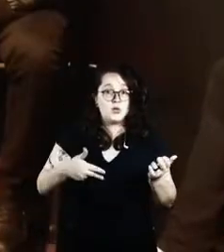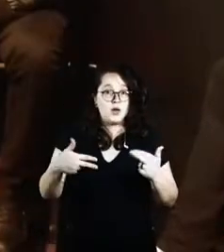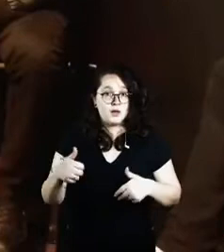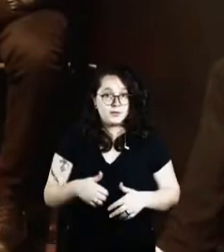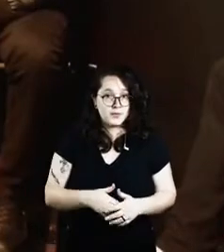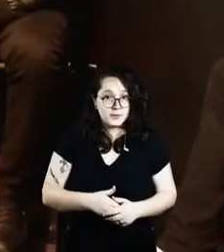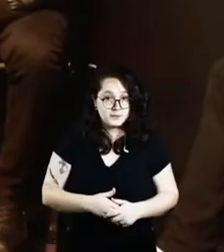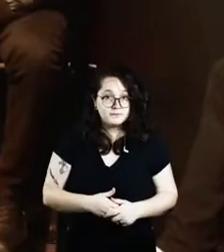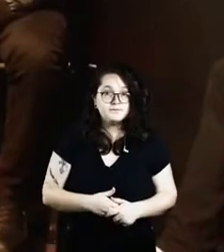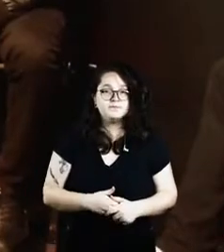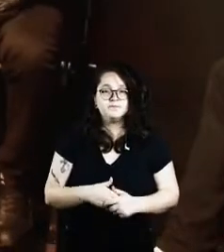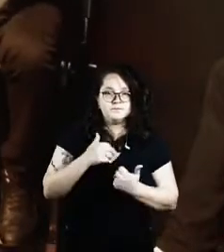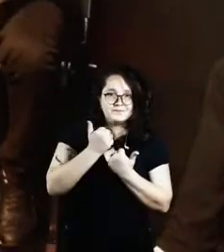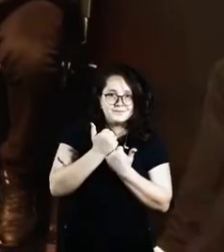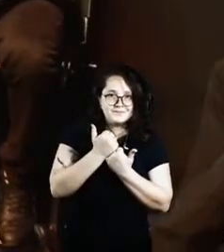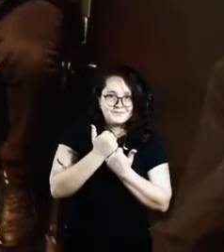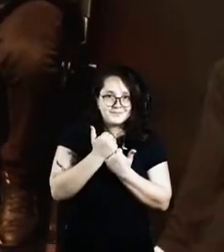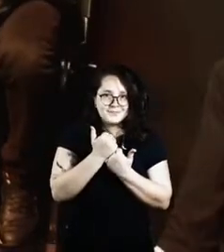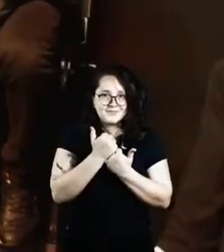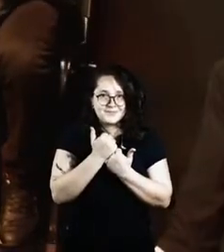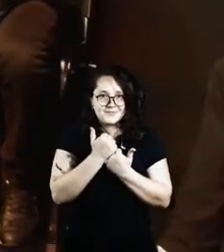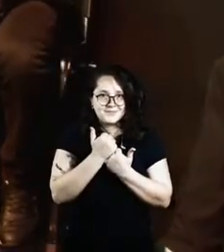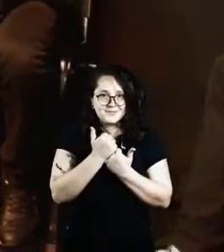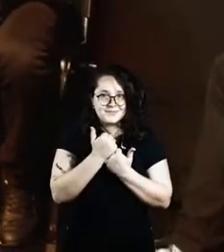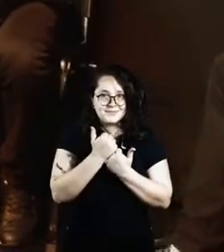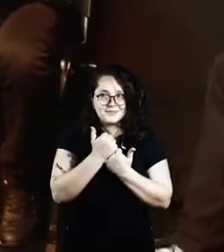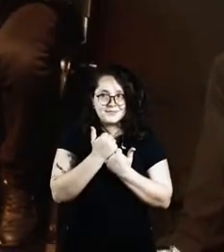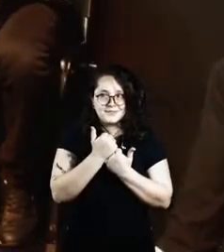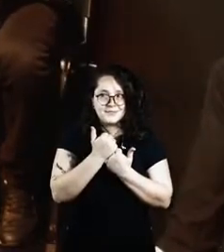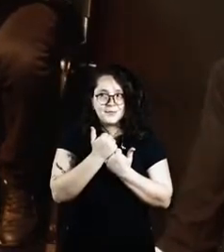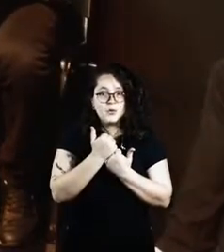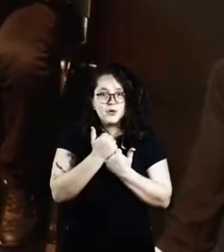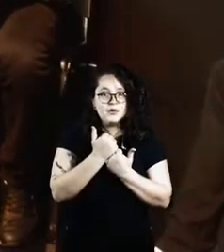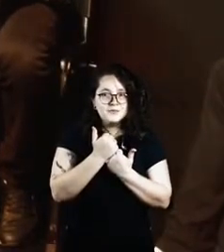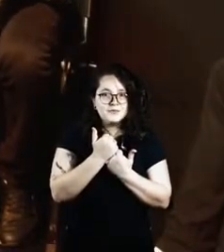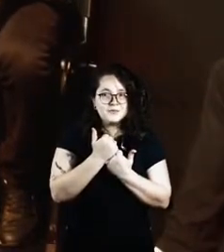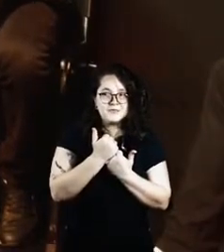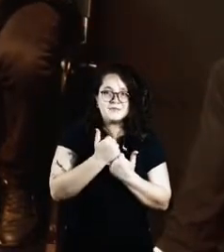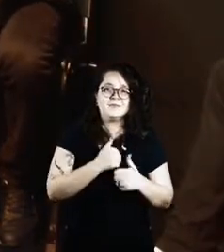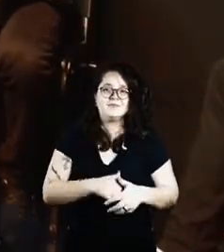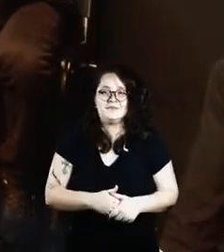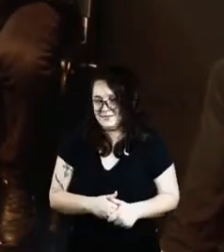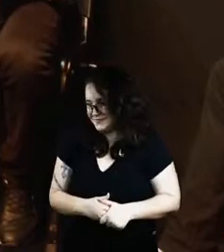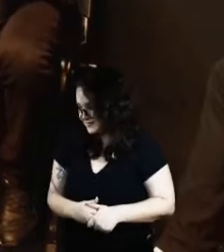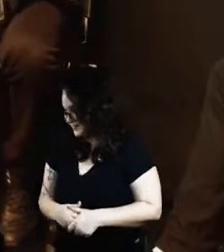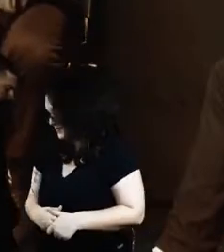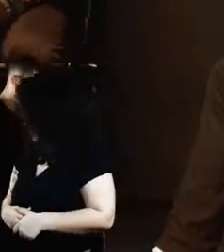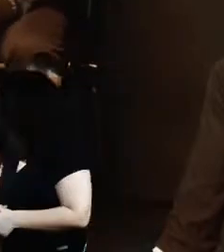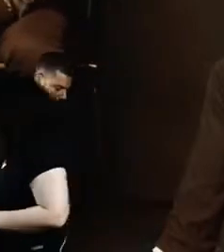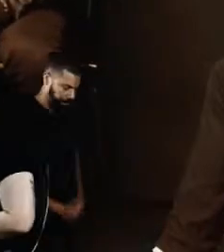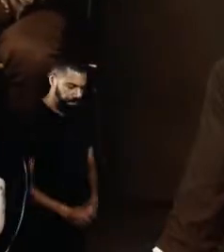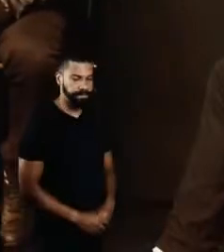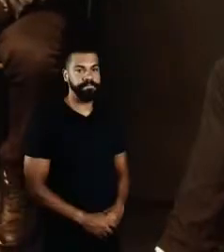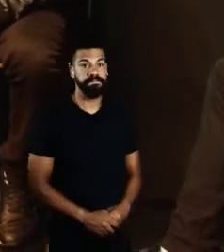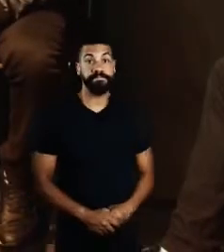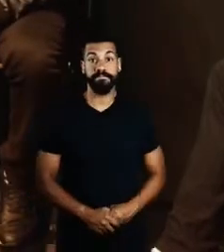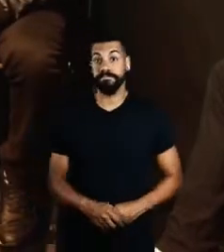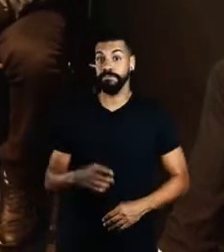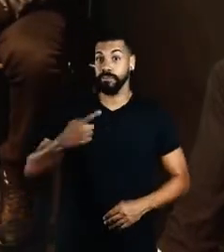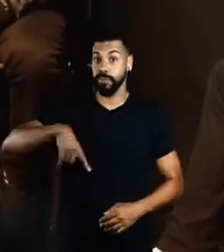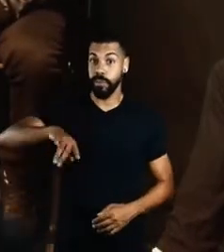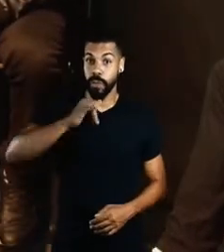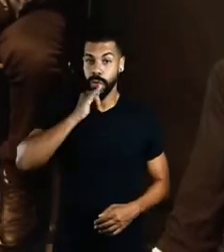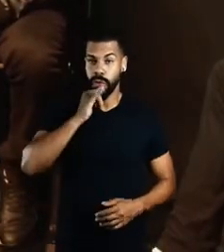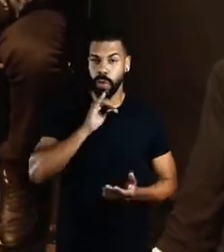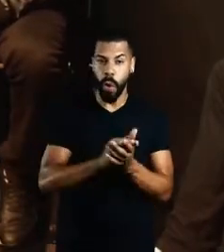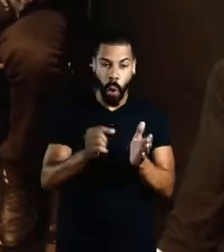Que ninguém nunca registrou. Ninguém, entendeu, nunca registrou. A importância do Bixiga para o rap nacional, porque foi aqui que foi criado o